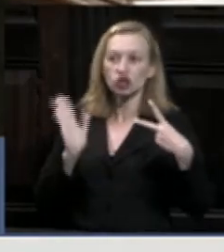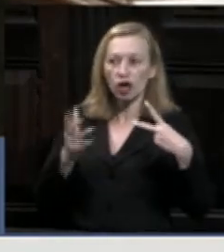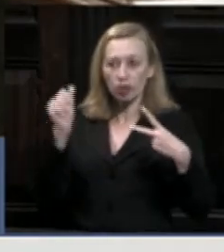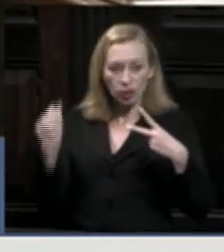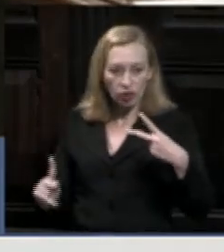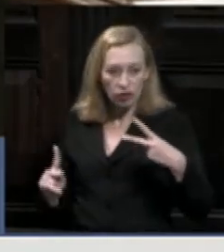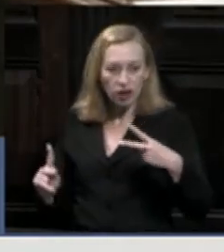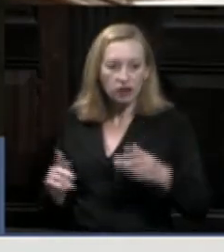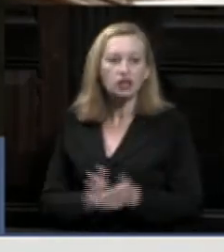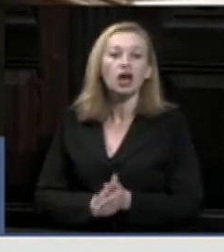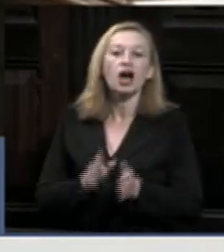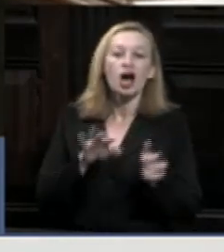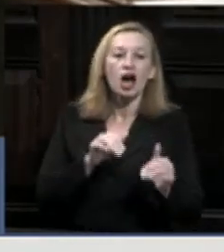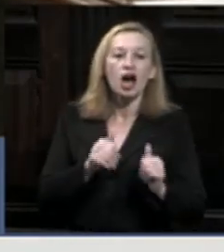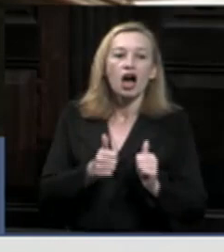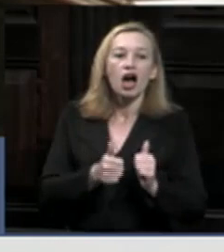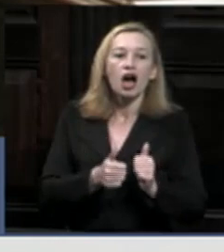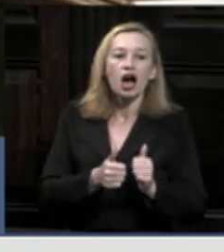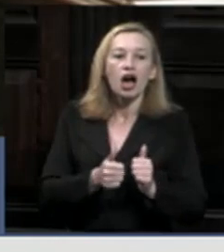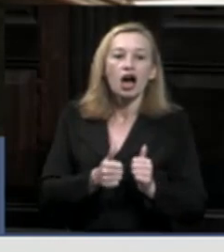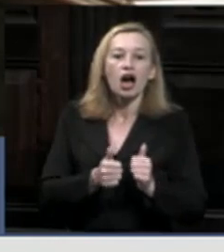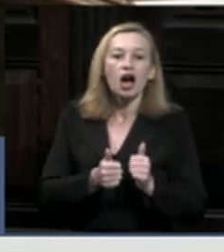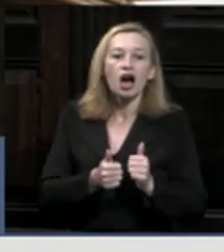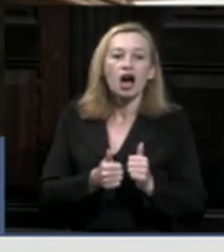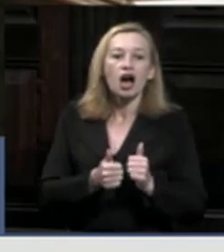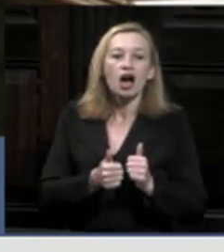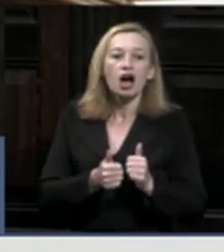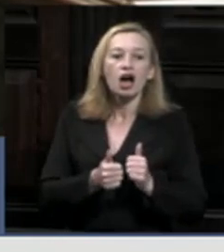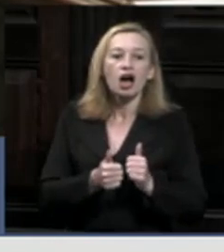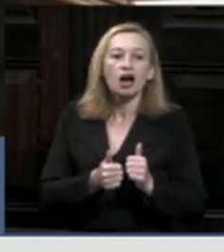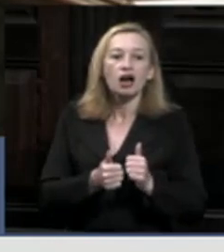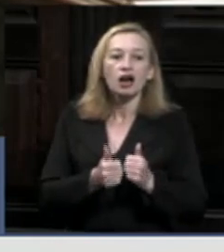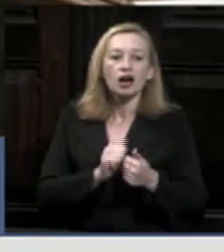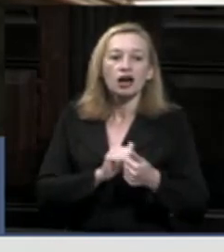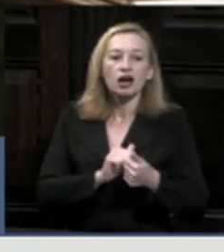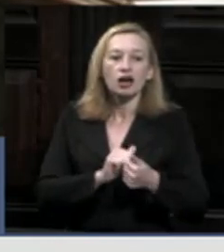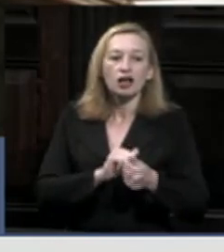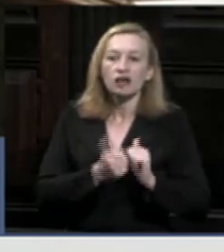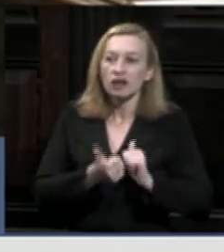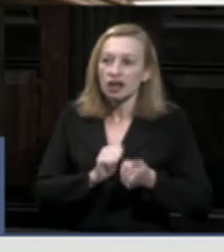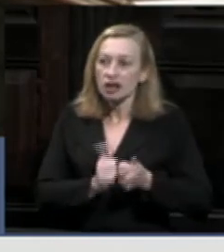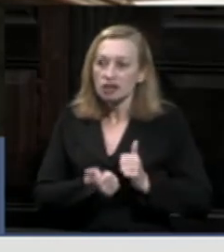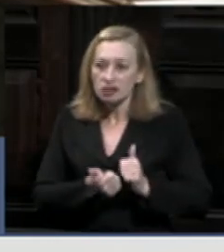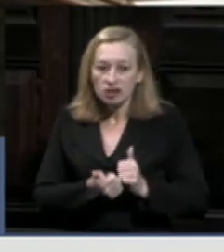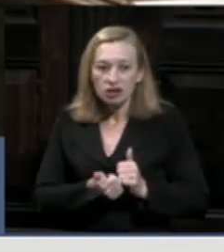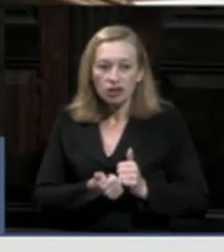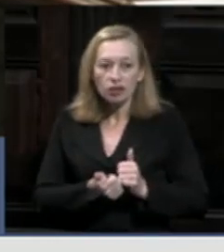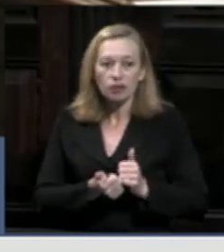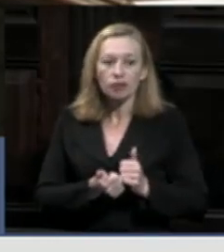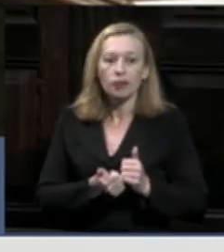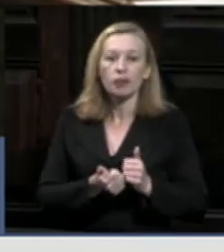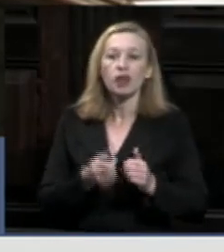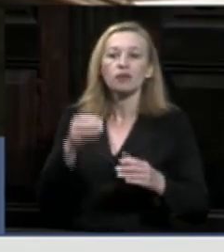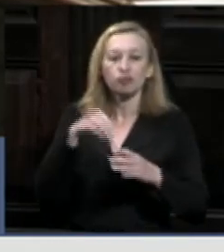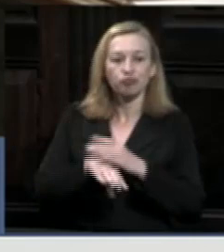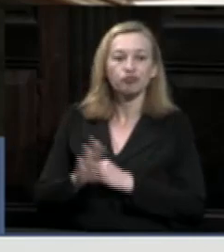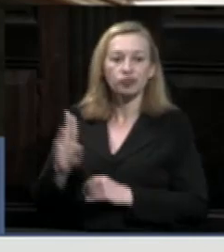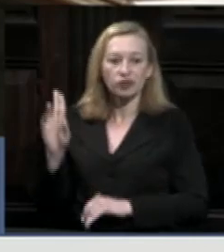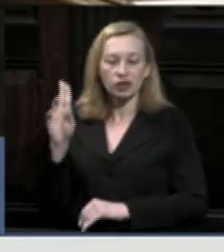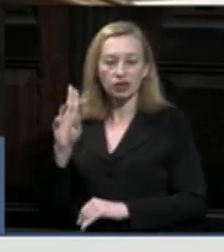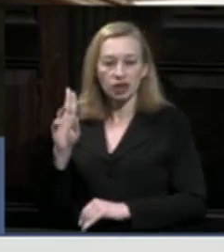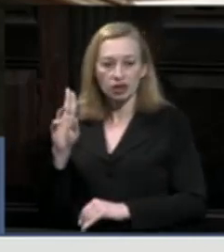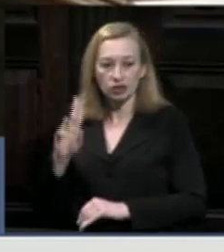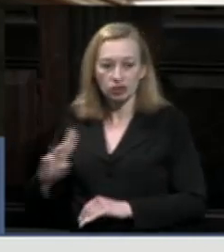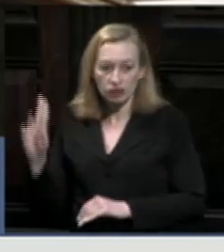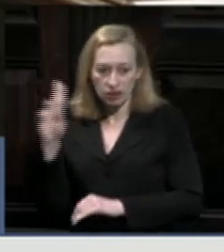respeito à avaliação socioeconômica para que a gente garantir sua autonomia das universidades nessa avaliação já que precisa entrar